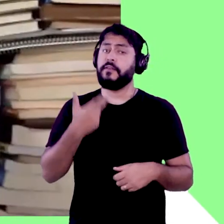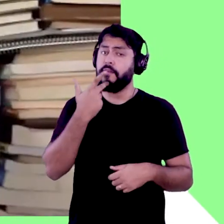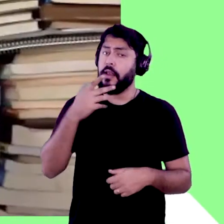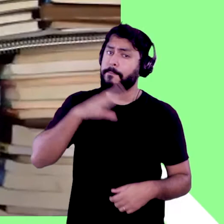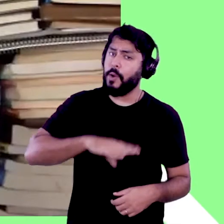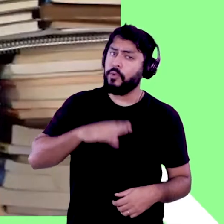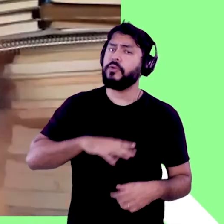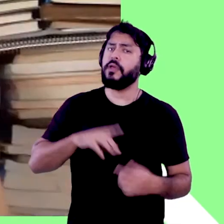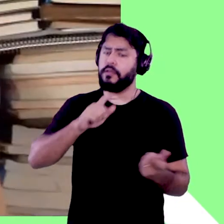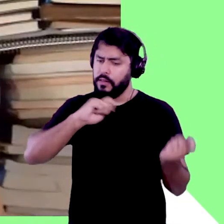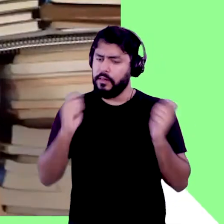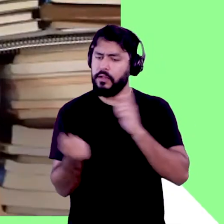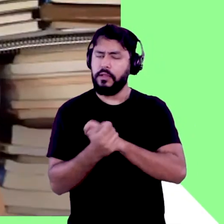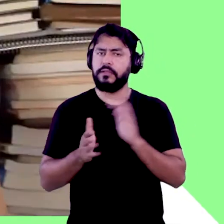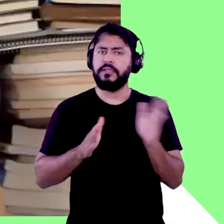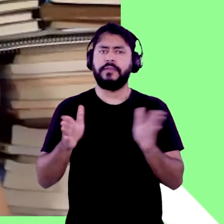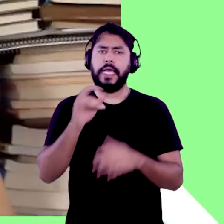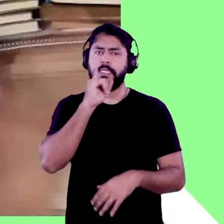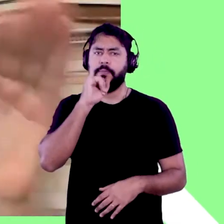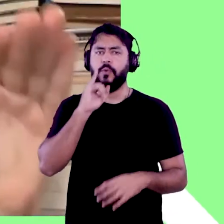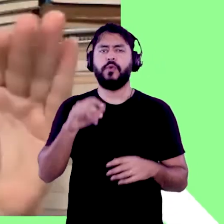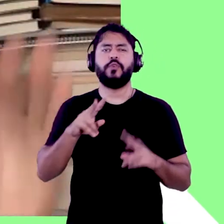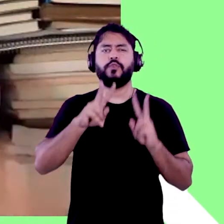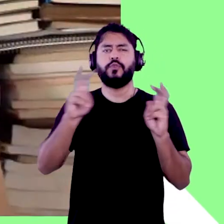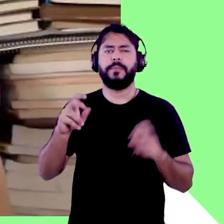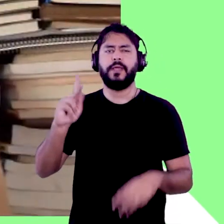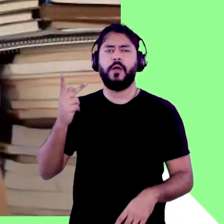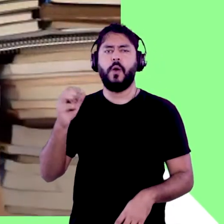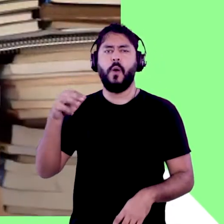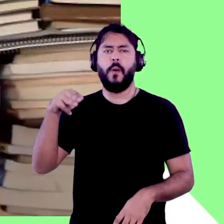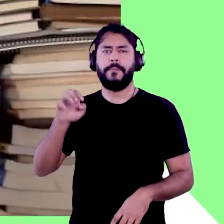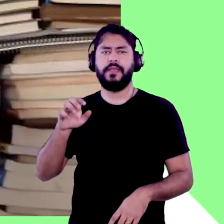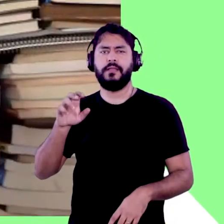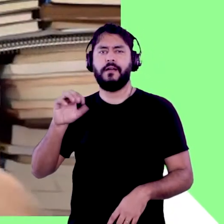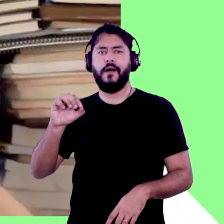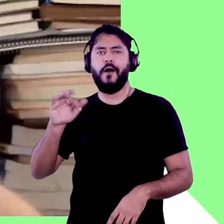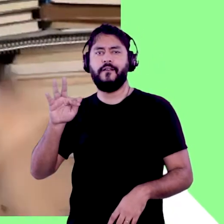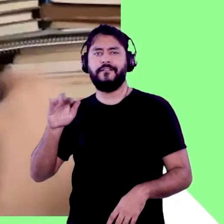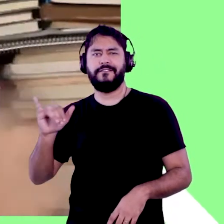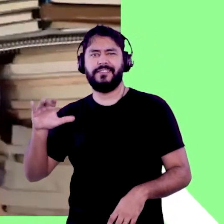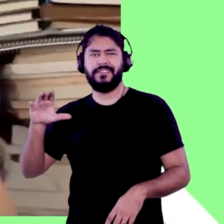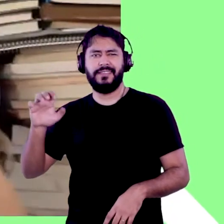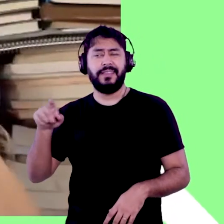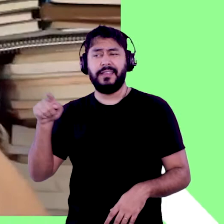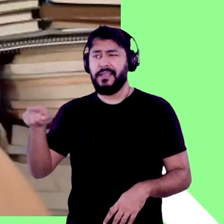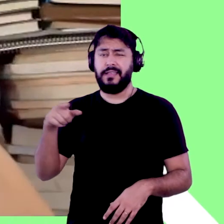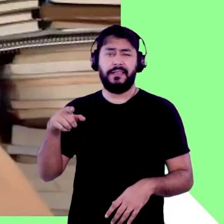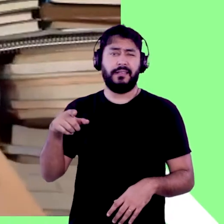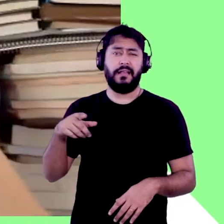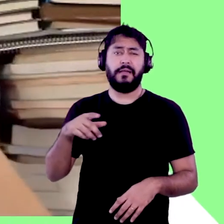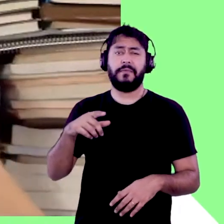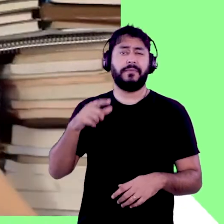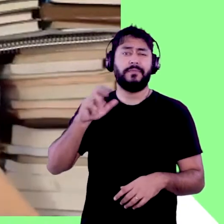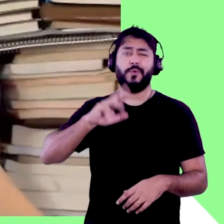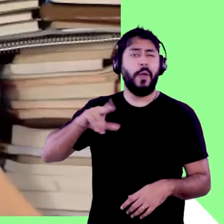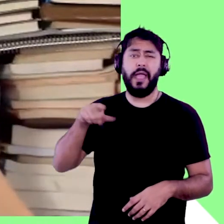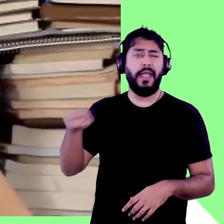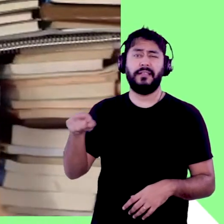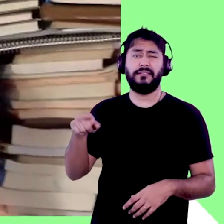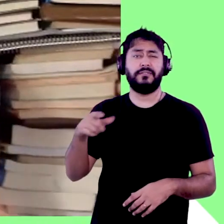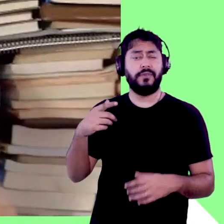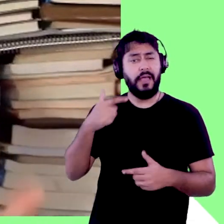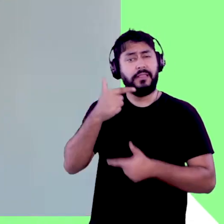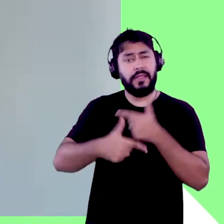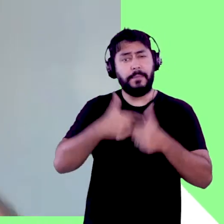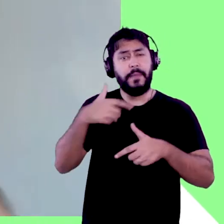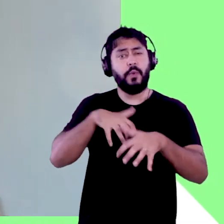para tornar acessível. Esse negócio de home office, eu falo para todo mundo, gente, é trabalho remoto, sabe? Para com esse negócio das gringas, de ficar falando